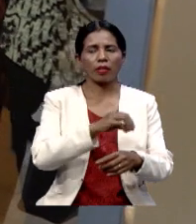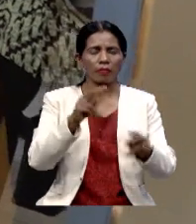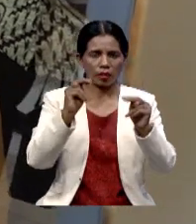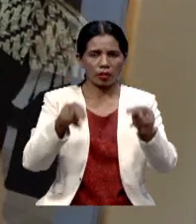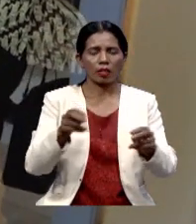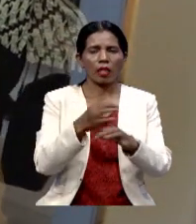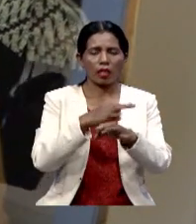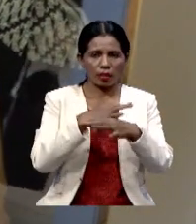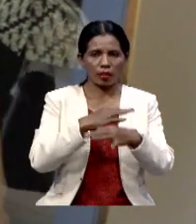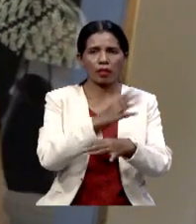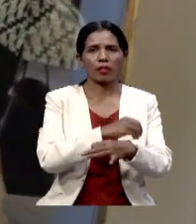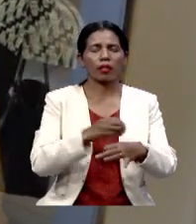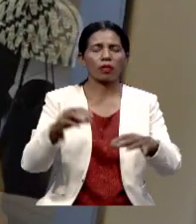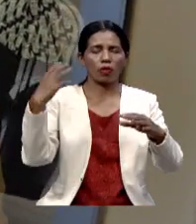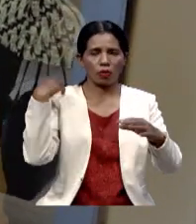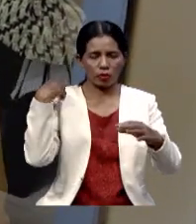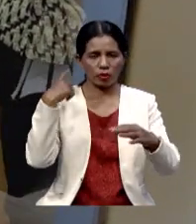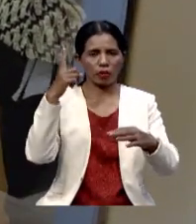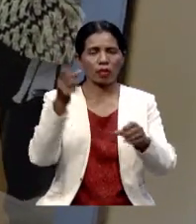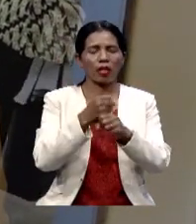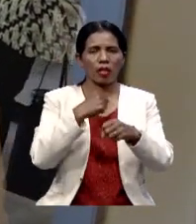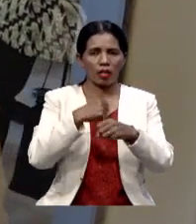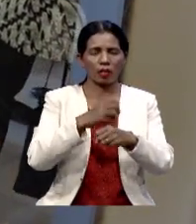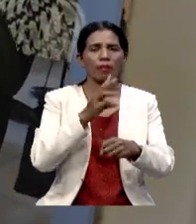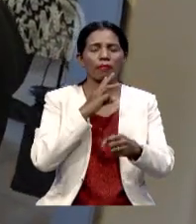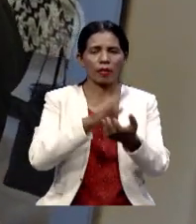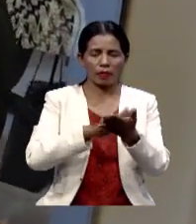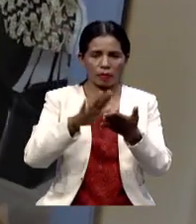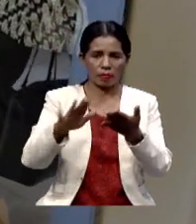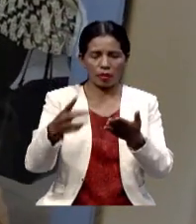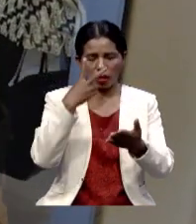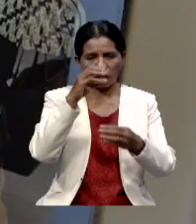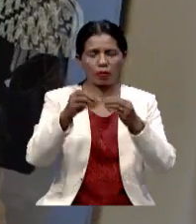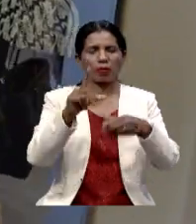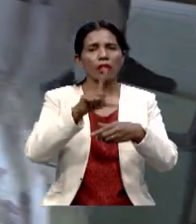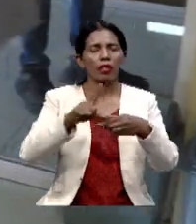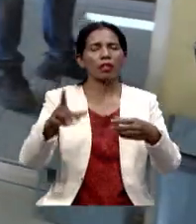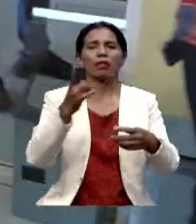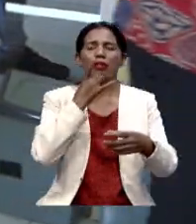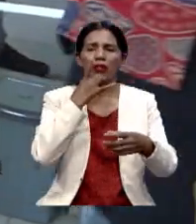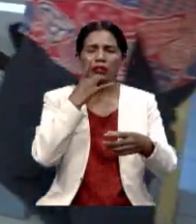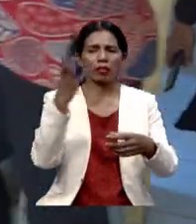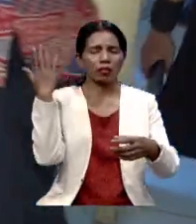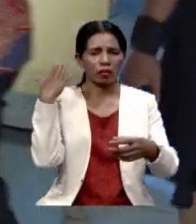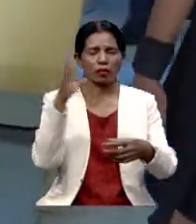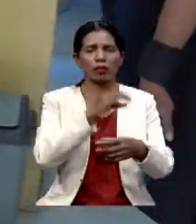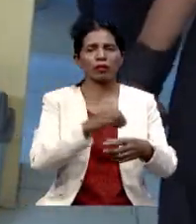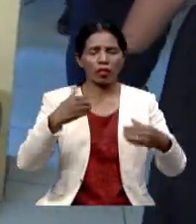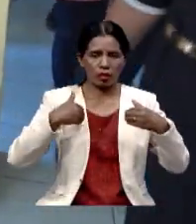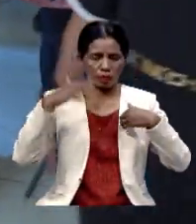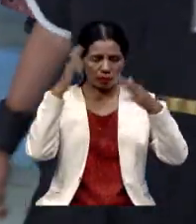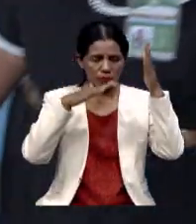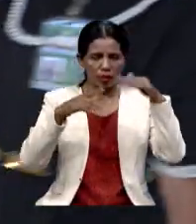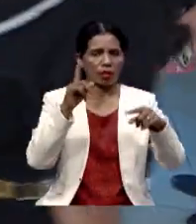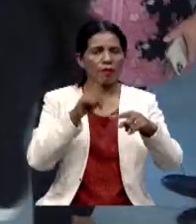hala manutenção ba edifício refere, hala instalação bemos, no resolve linha eletricidade nebe durante ne se sei problema,